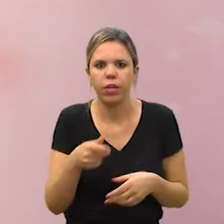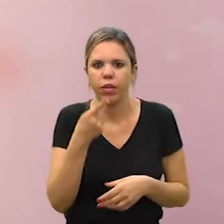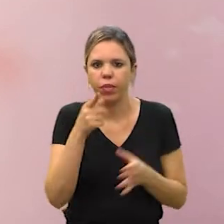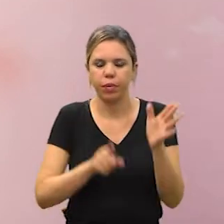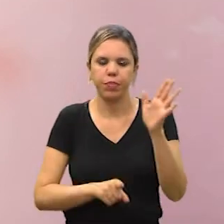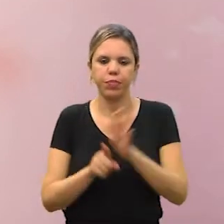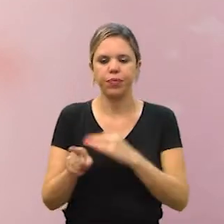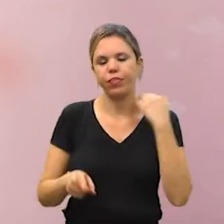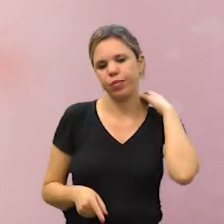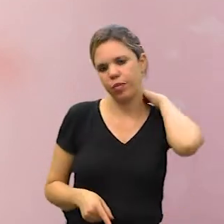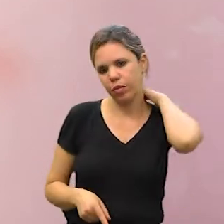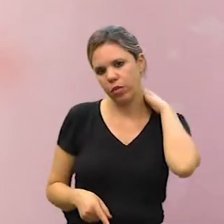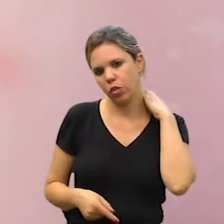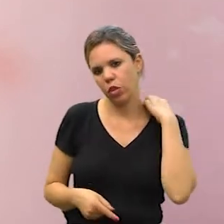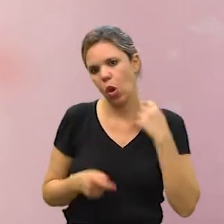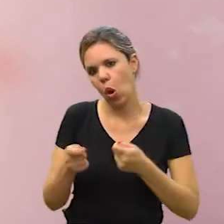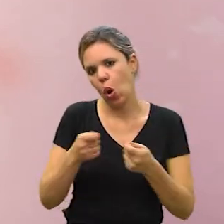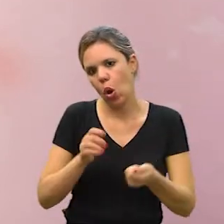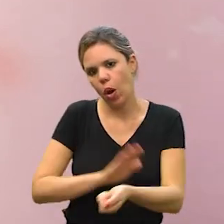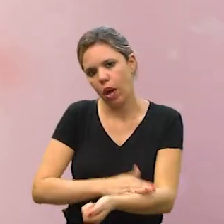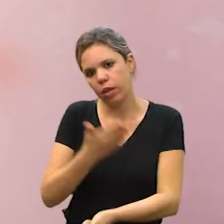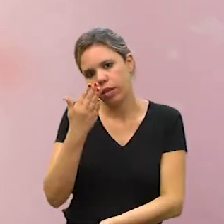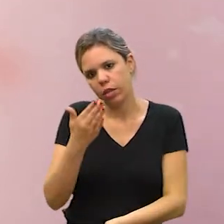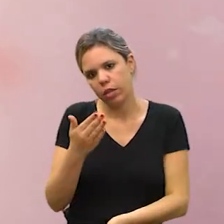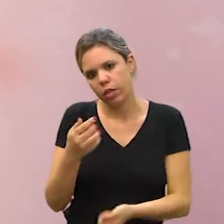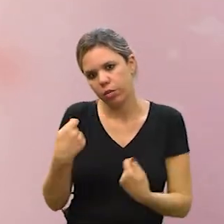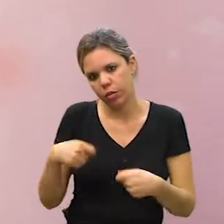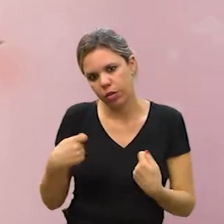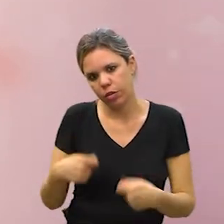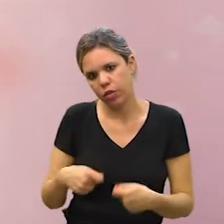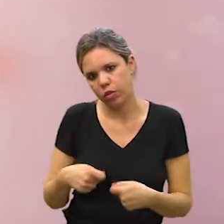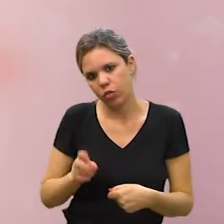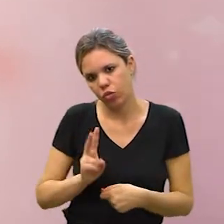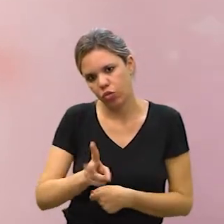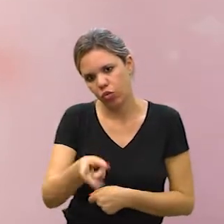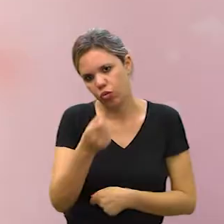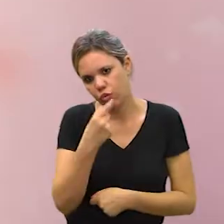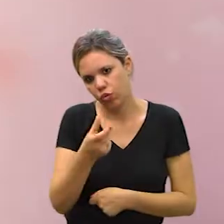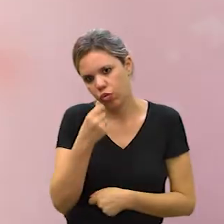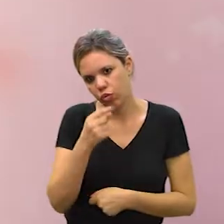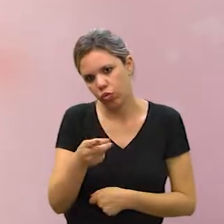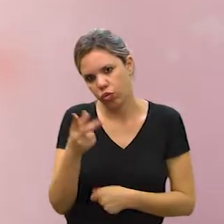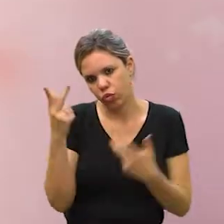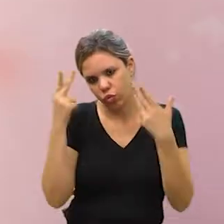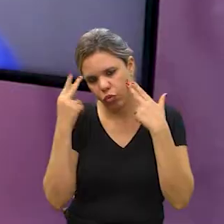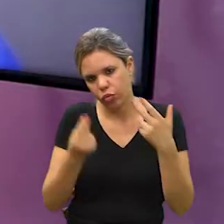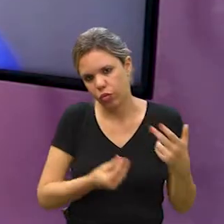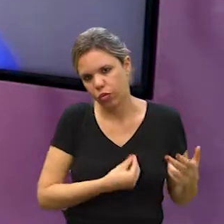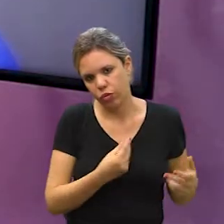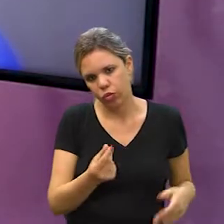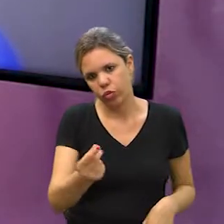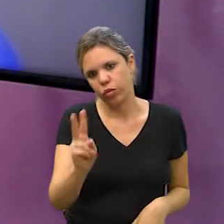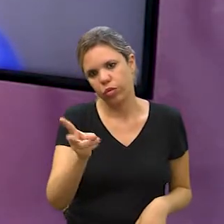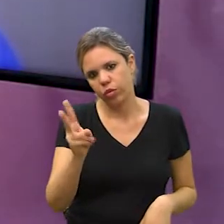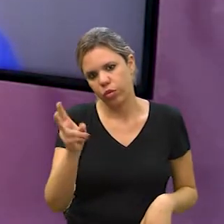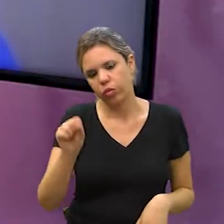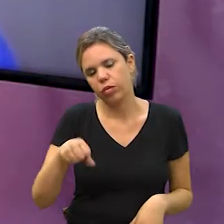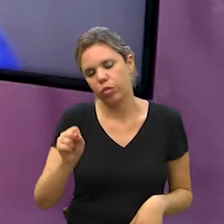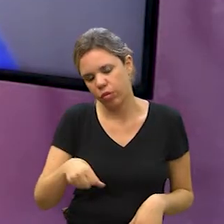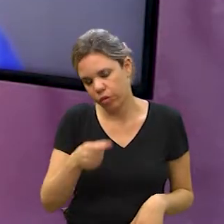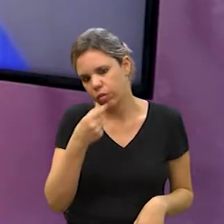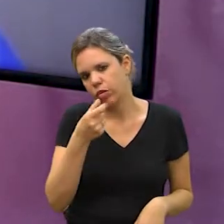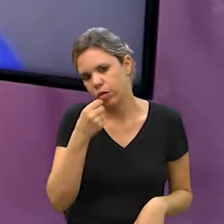é o que eu ia te perguntar controlei a minha pressão eu preciso então continuar é algo que é para o resto da vida Doutor